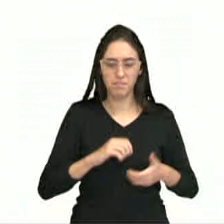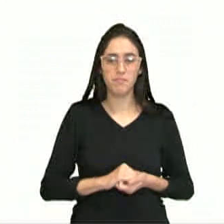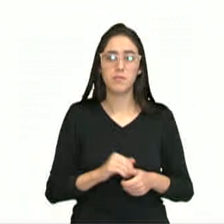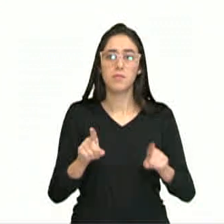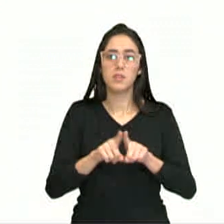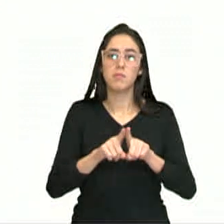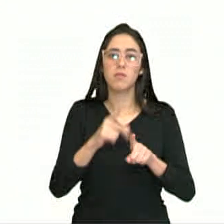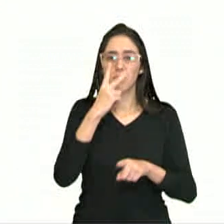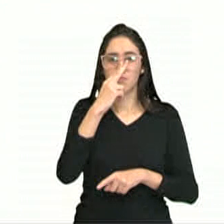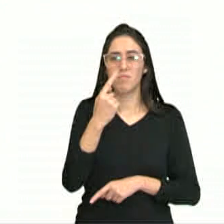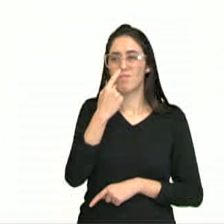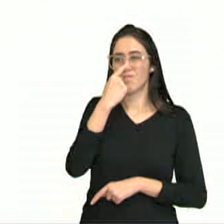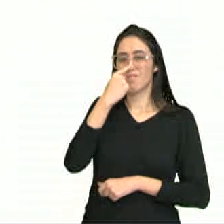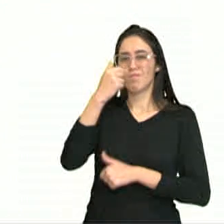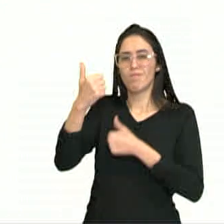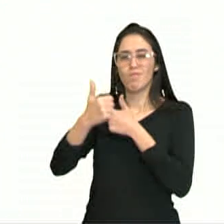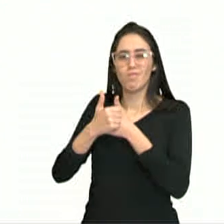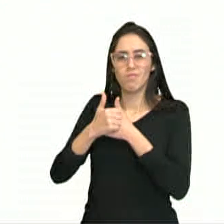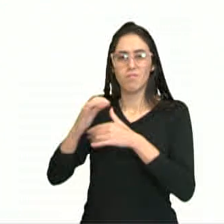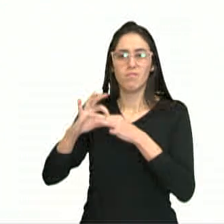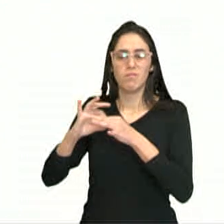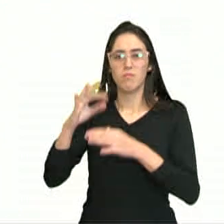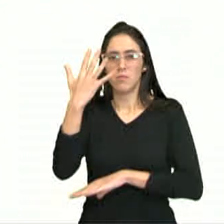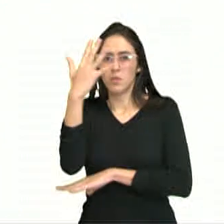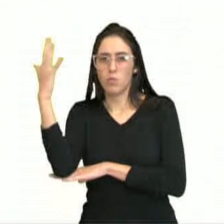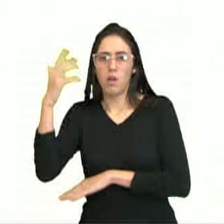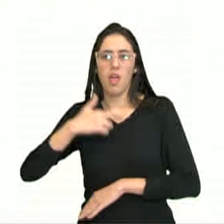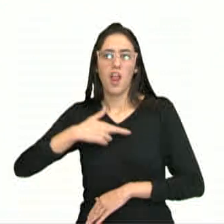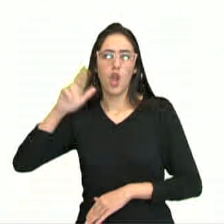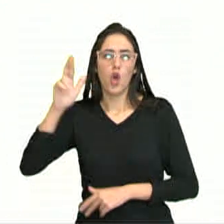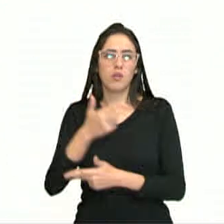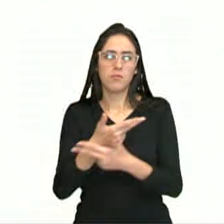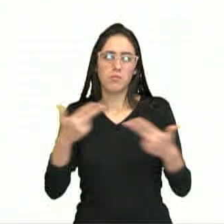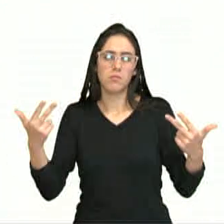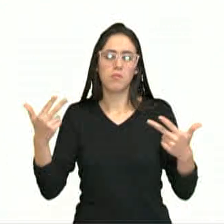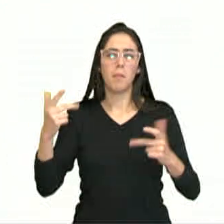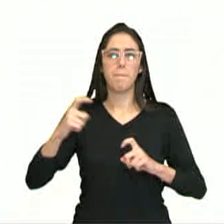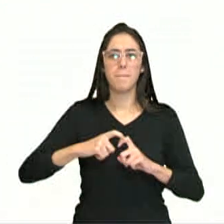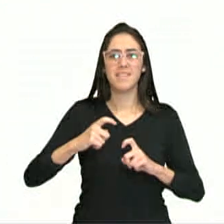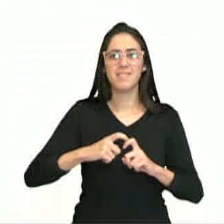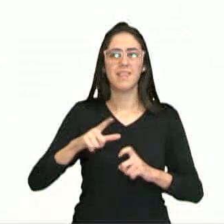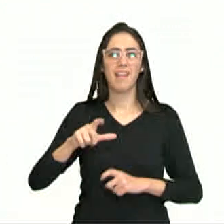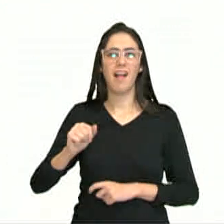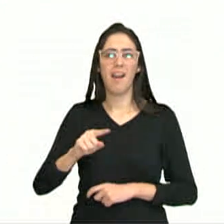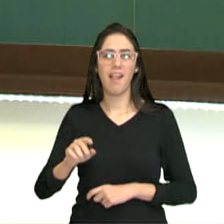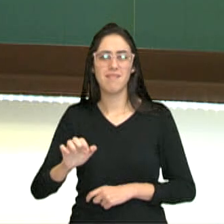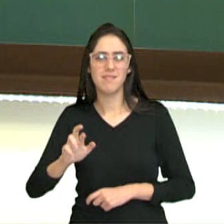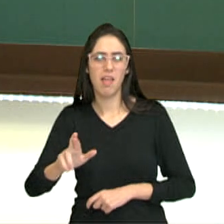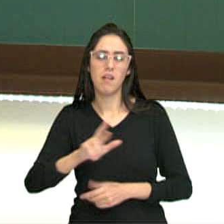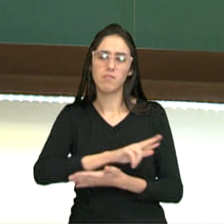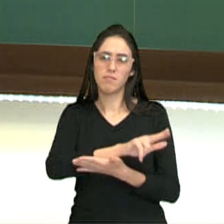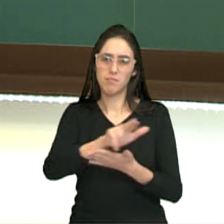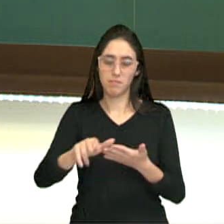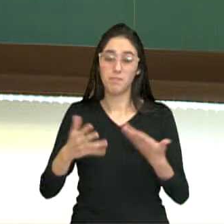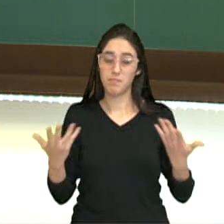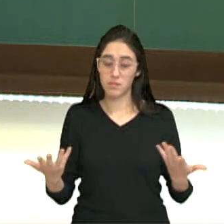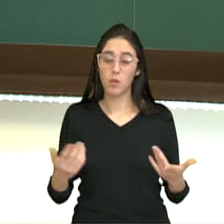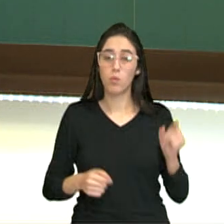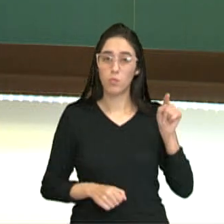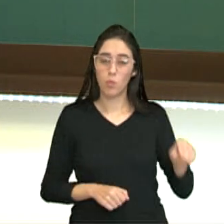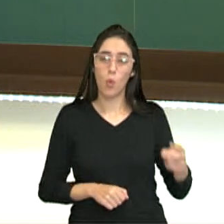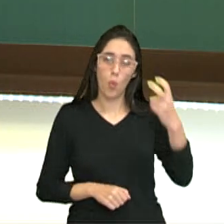com a natureza, os aspectos religiosos e alimentares, lazer, medicina. Então, toda essa cultura indígena, que é